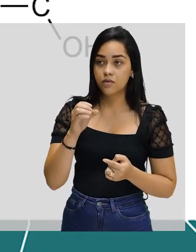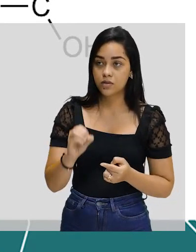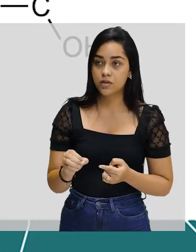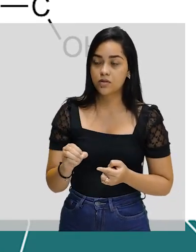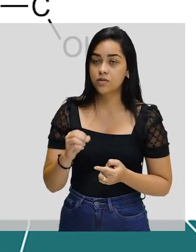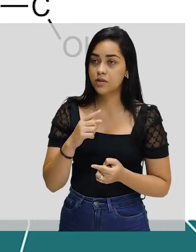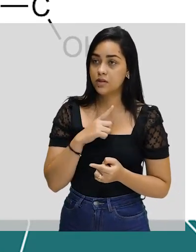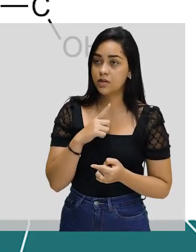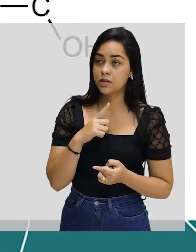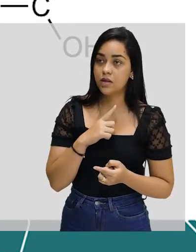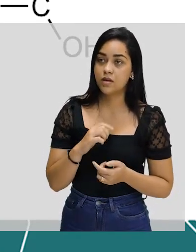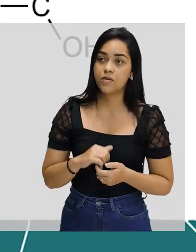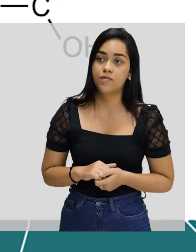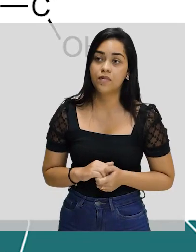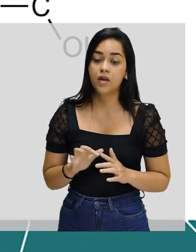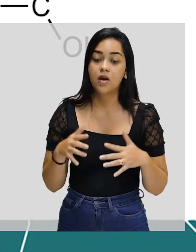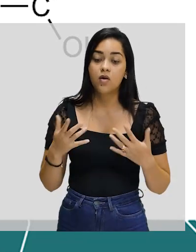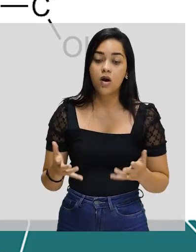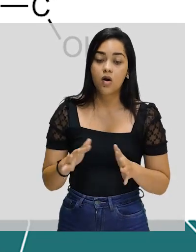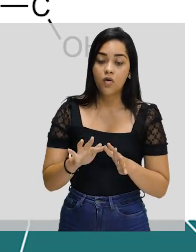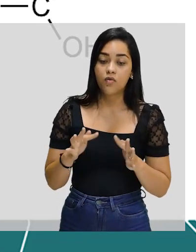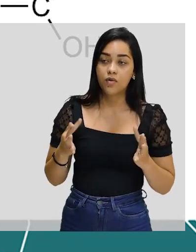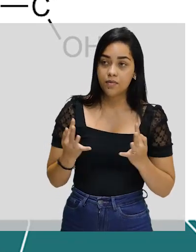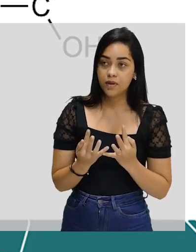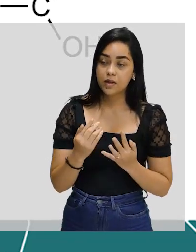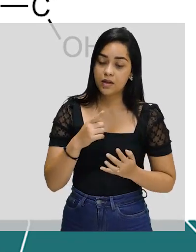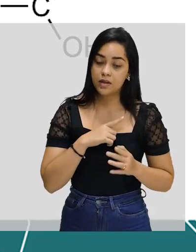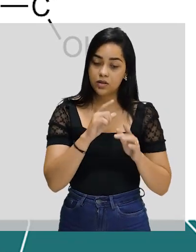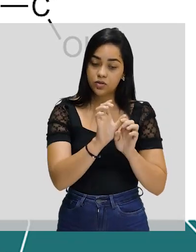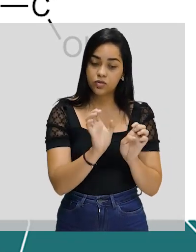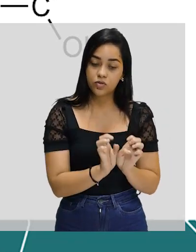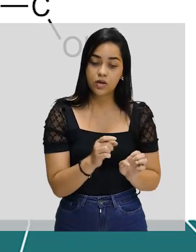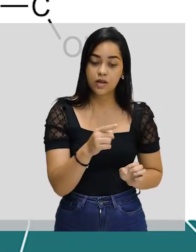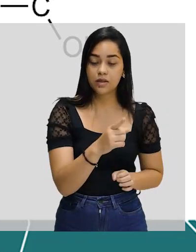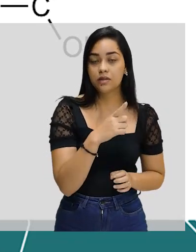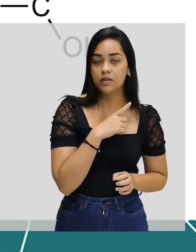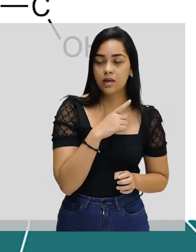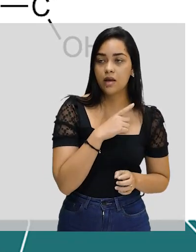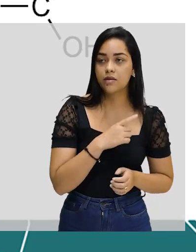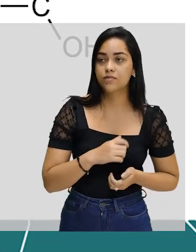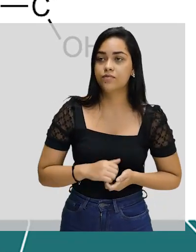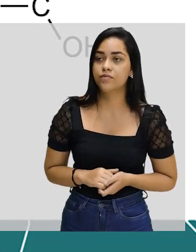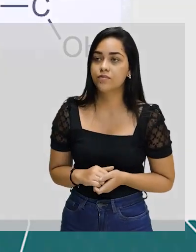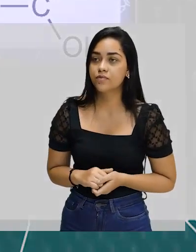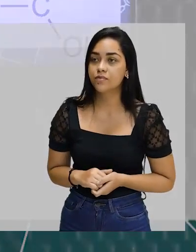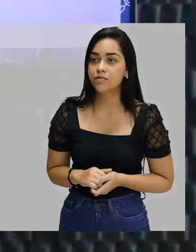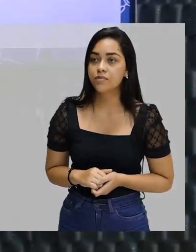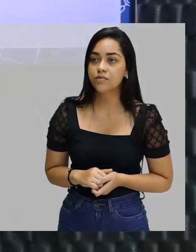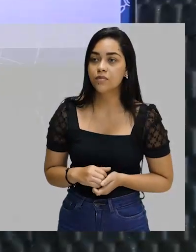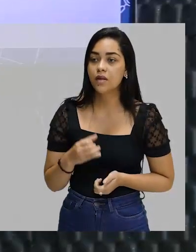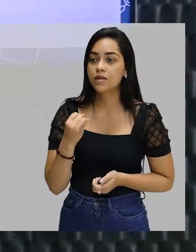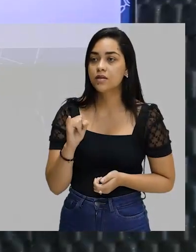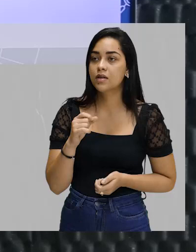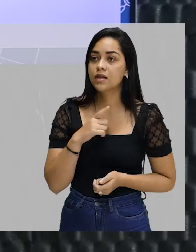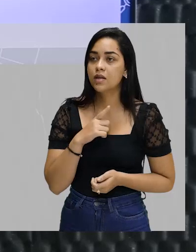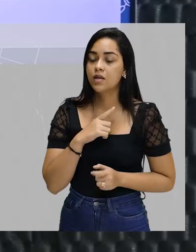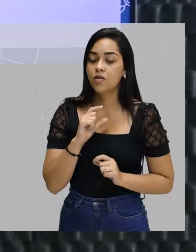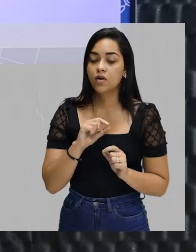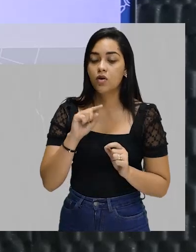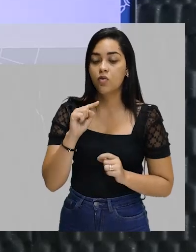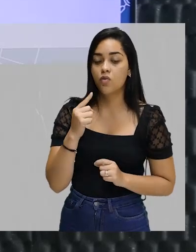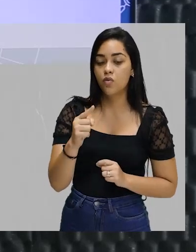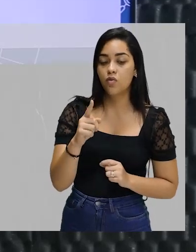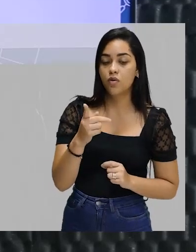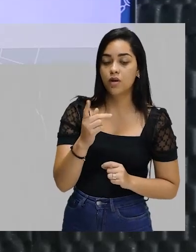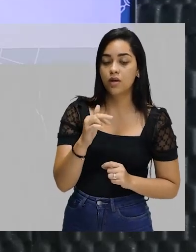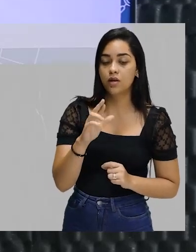que ele pertence. A que família aquela estrutura pertence. Então, se tivermos um